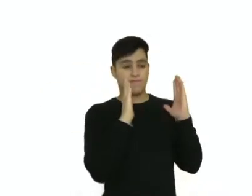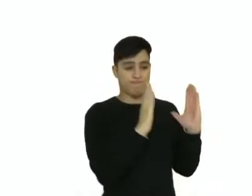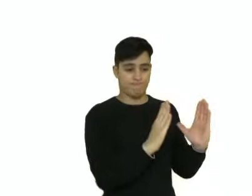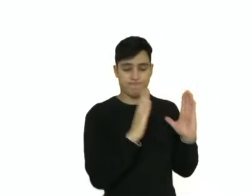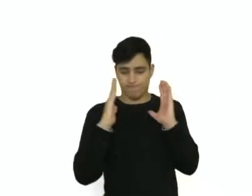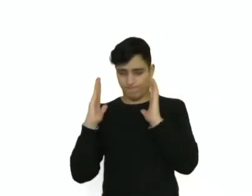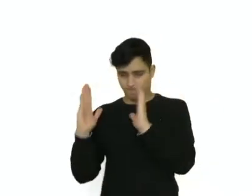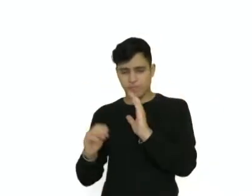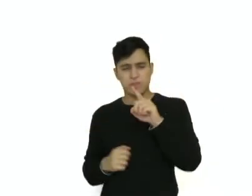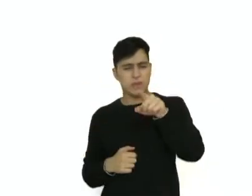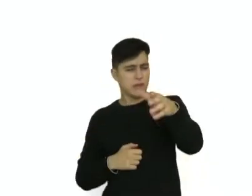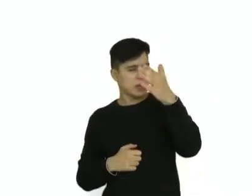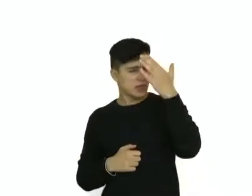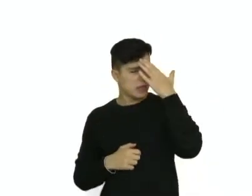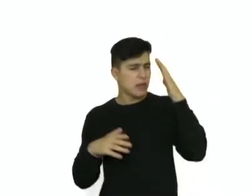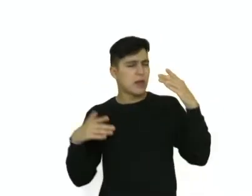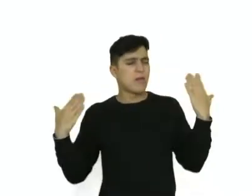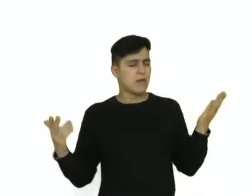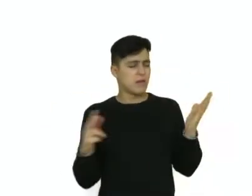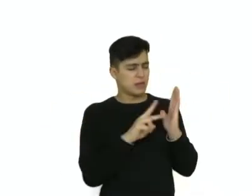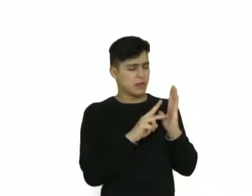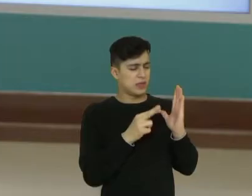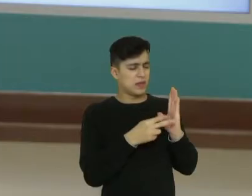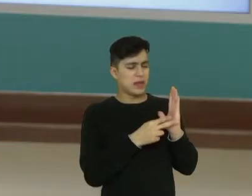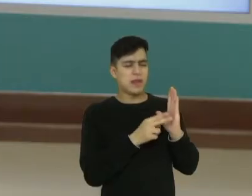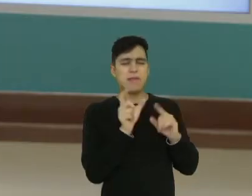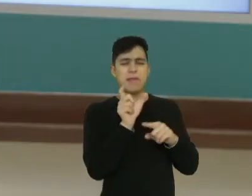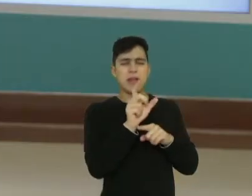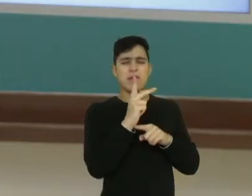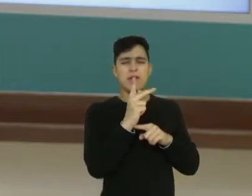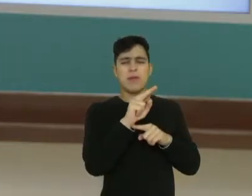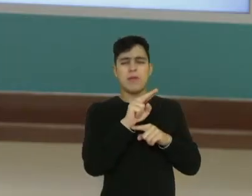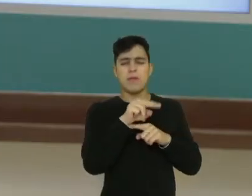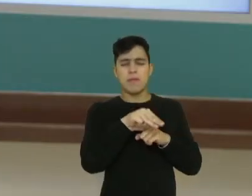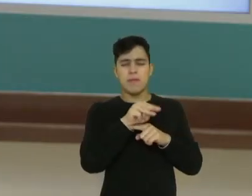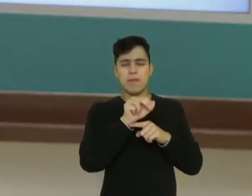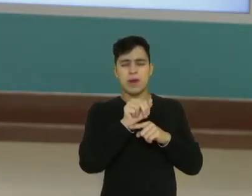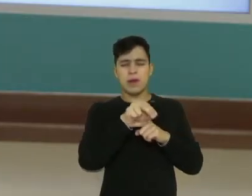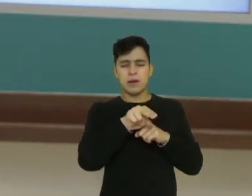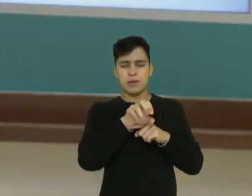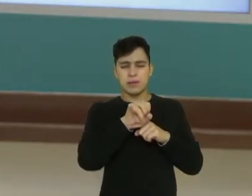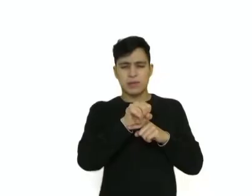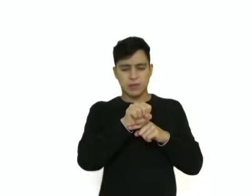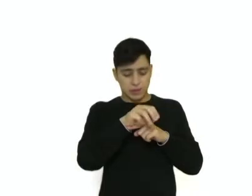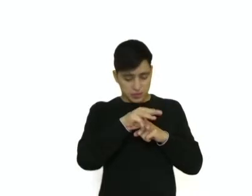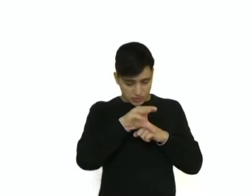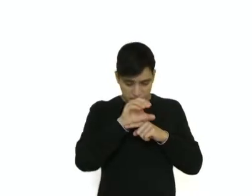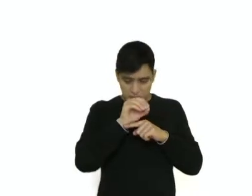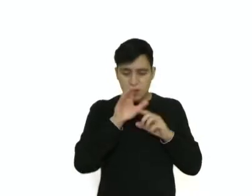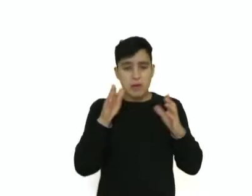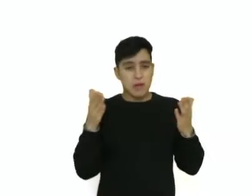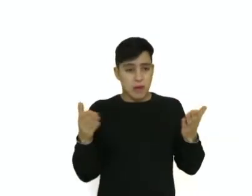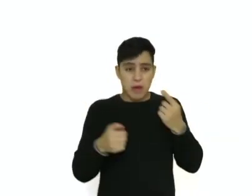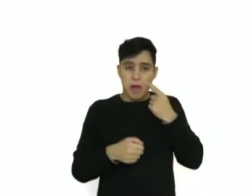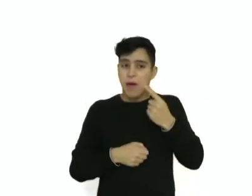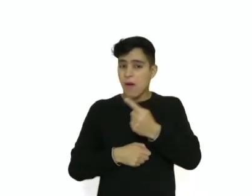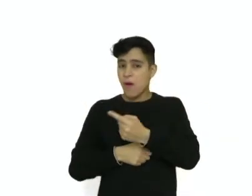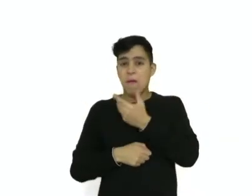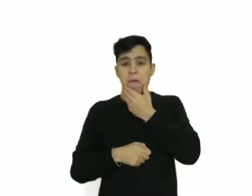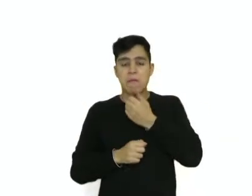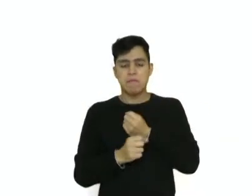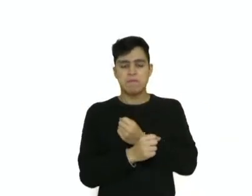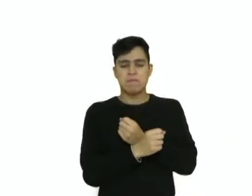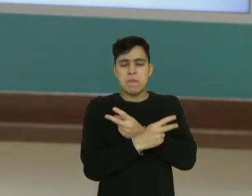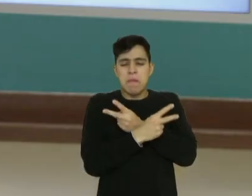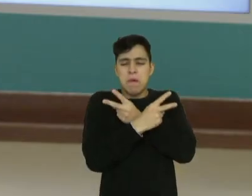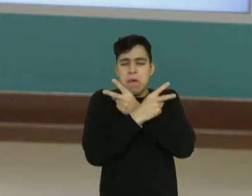sabe dizer qual o significado da palavra humanismo? Então nós temos na tela a imagem do homem vitruviano do